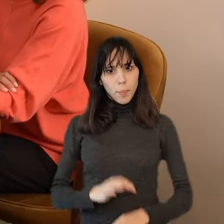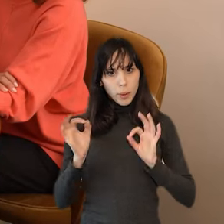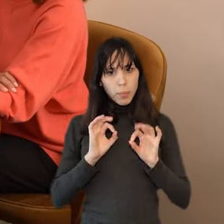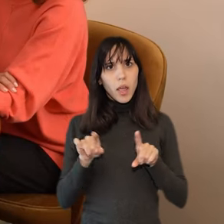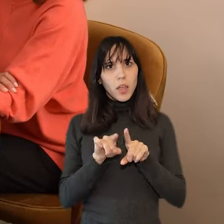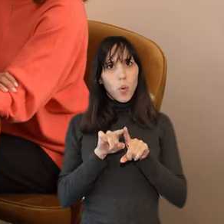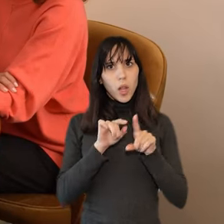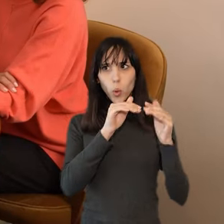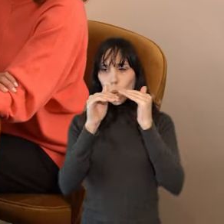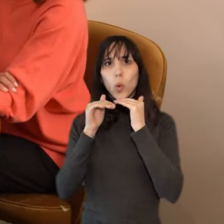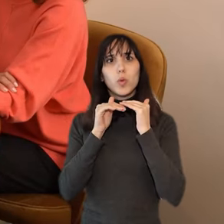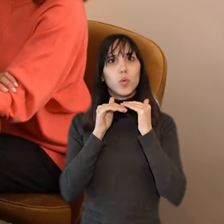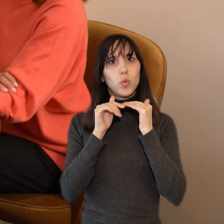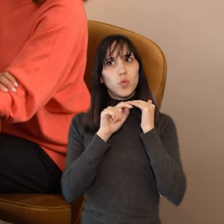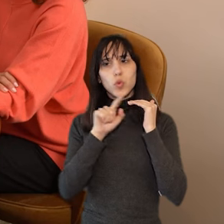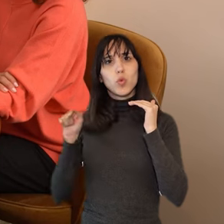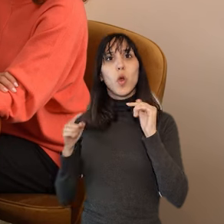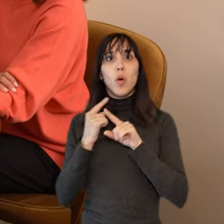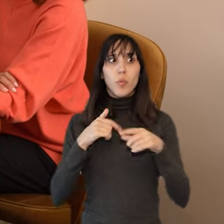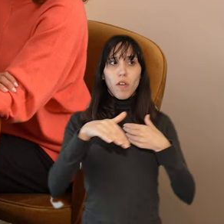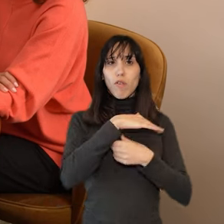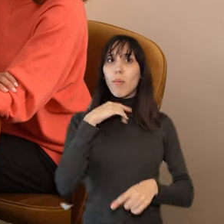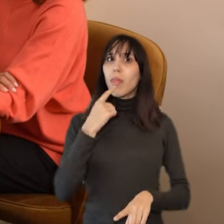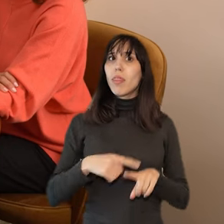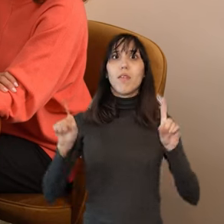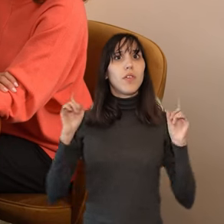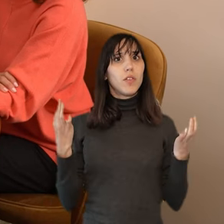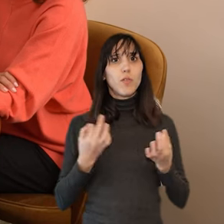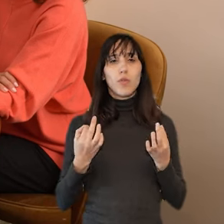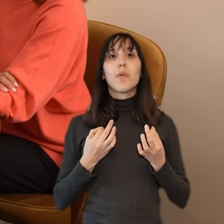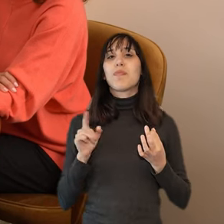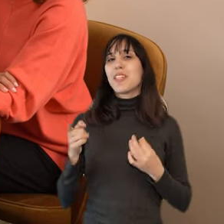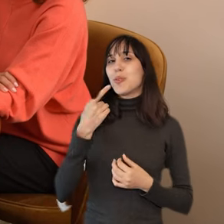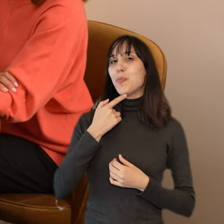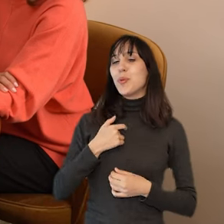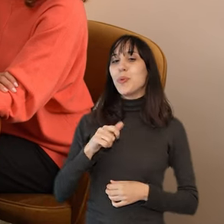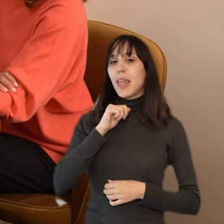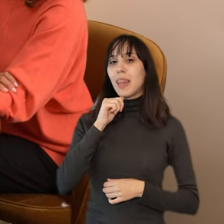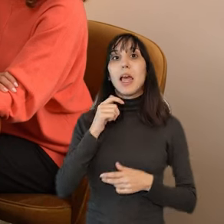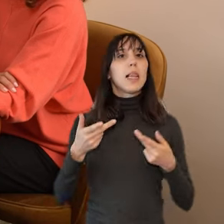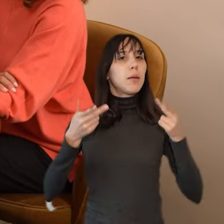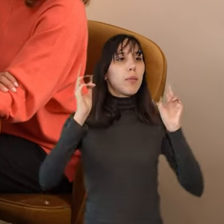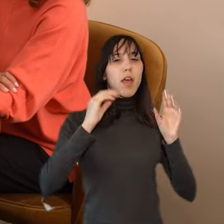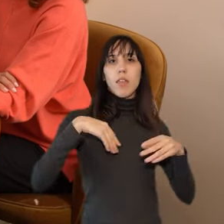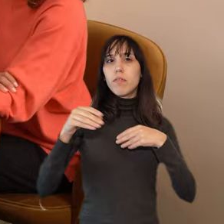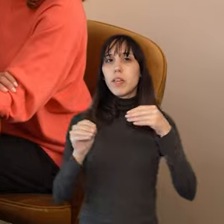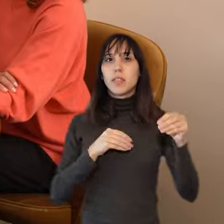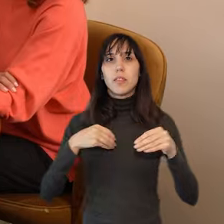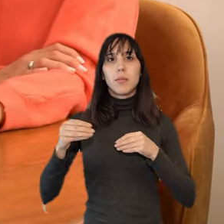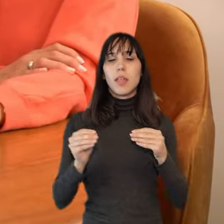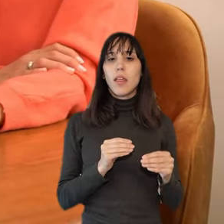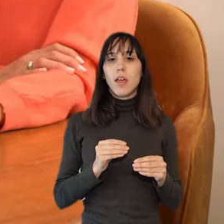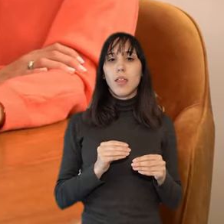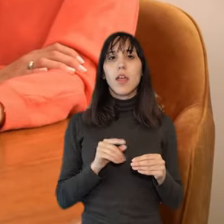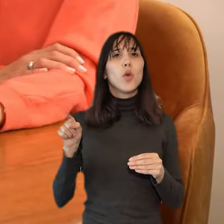como os outros porque ele vem de um meio muito diferente é uma das perguntas que muitas Liberdade flexibilidade hum